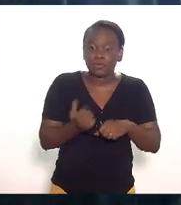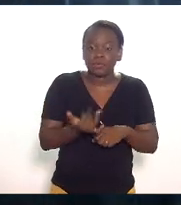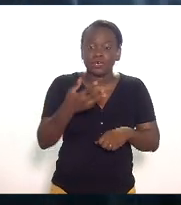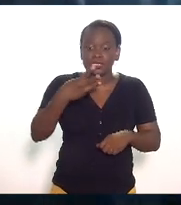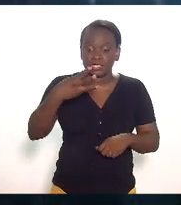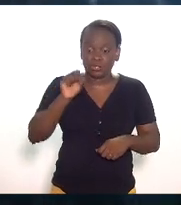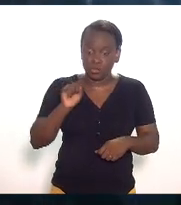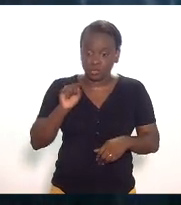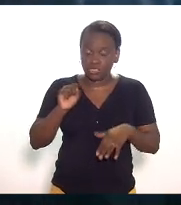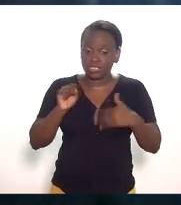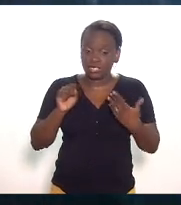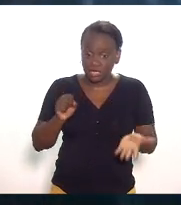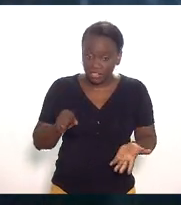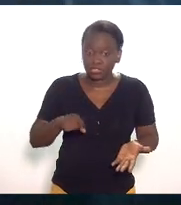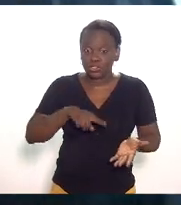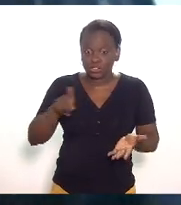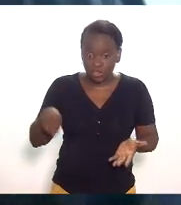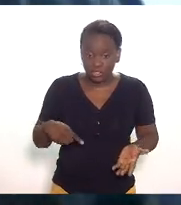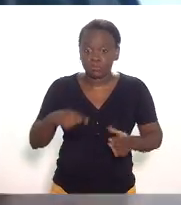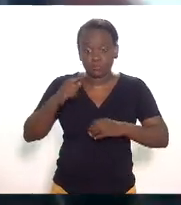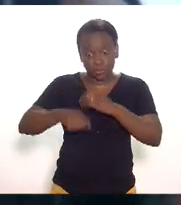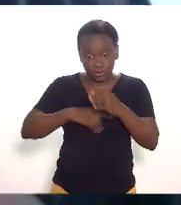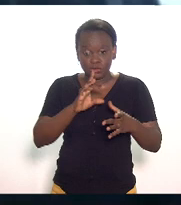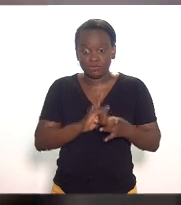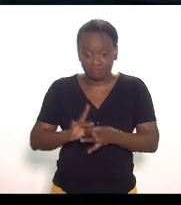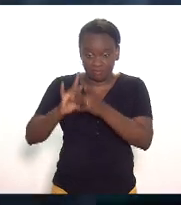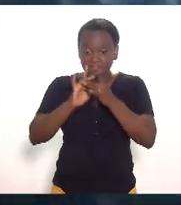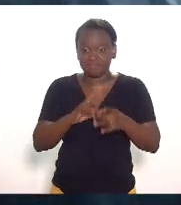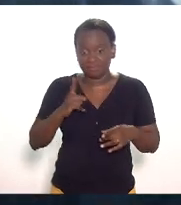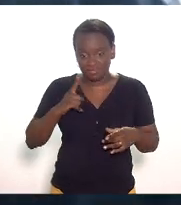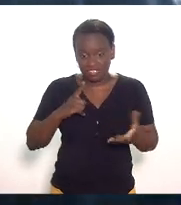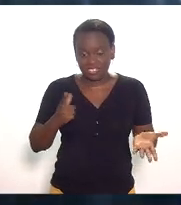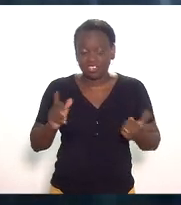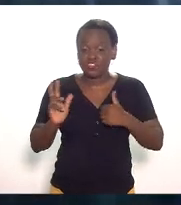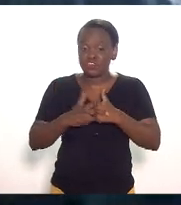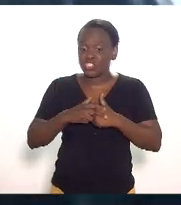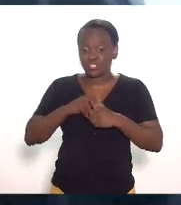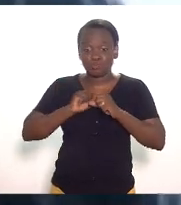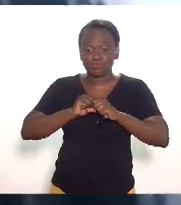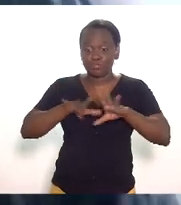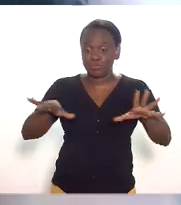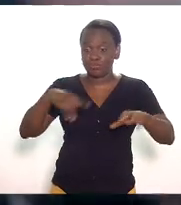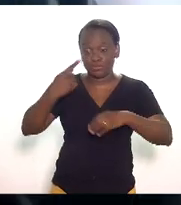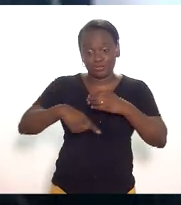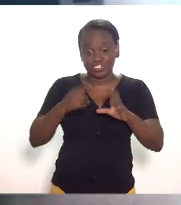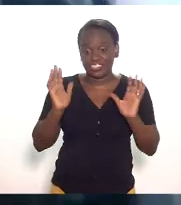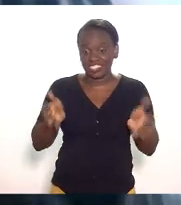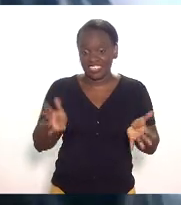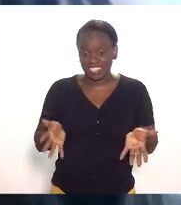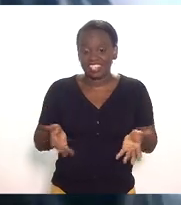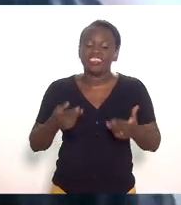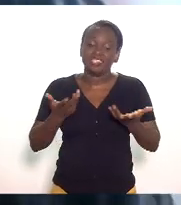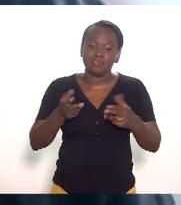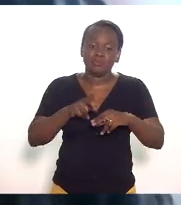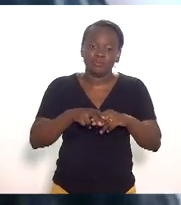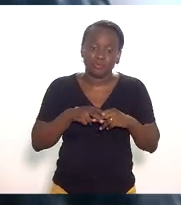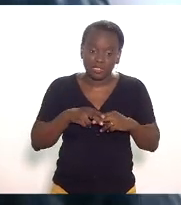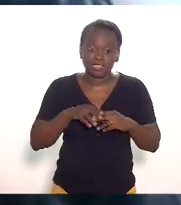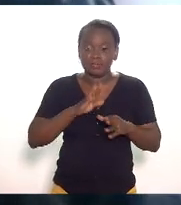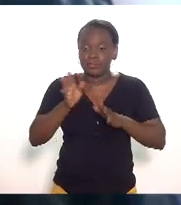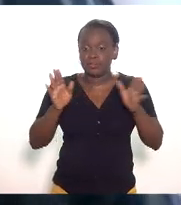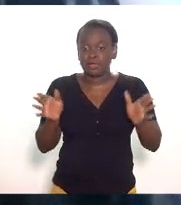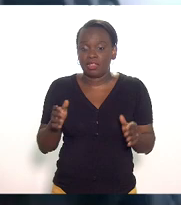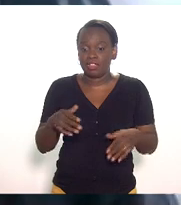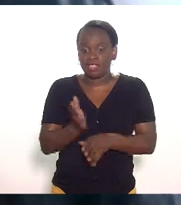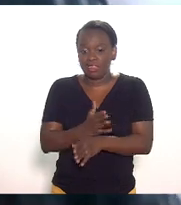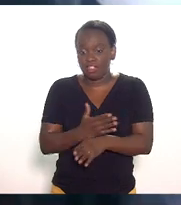Então, desse ponto de vista, nós somos globalistas. O nosso vírus está no mundo inteiro, isso por causa das nossas omissões.